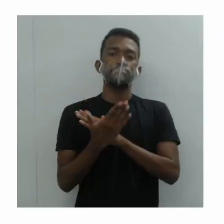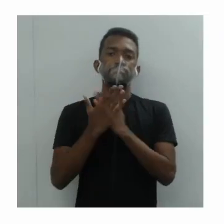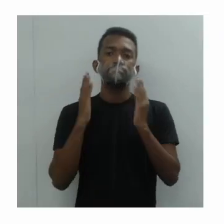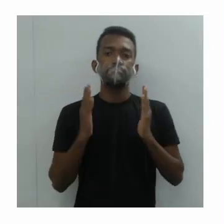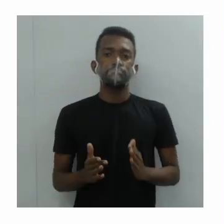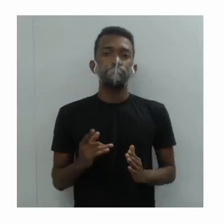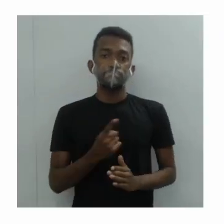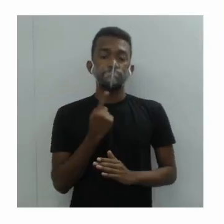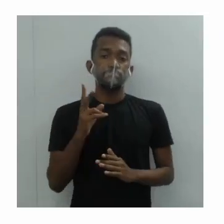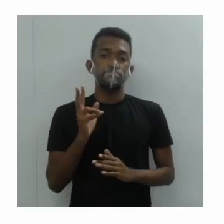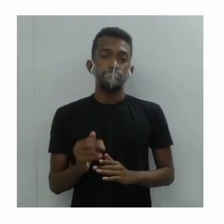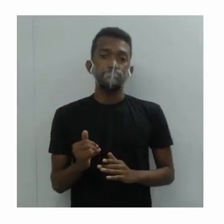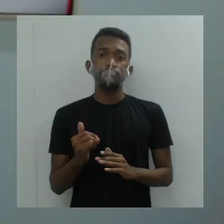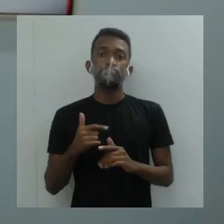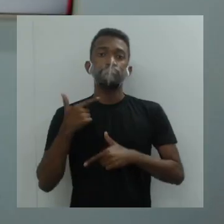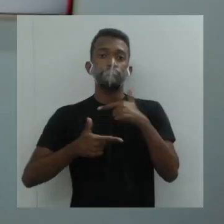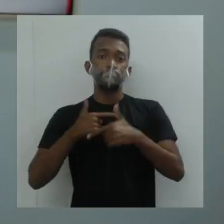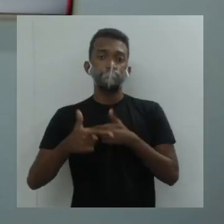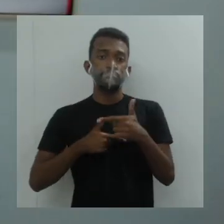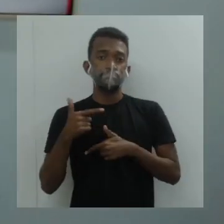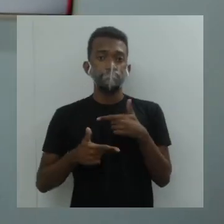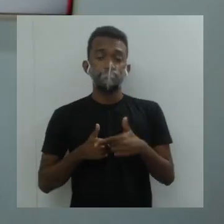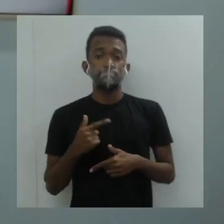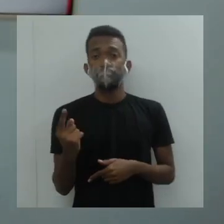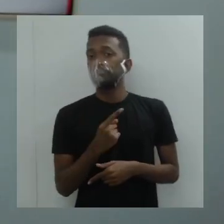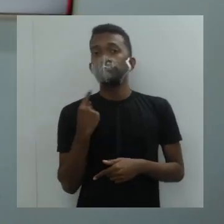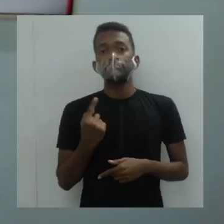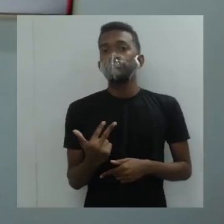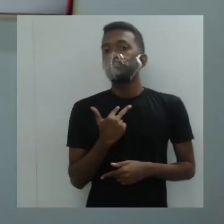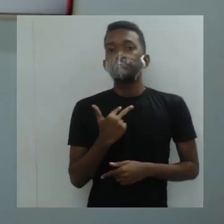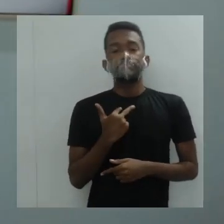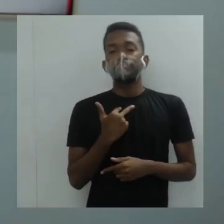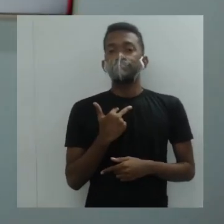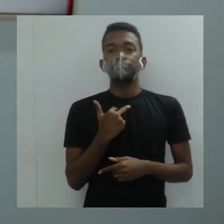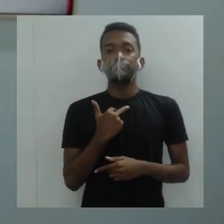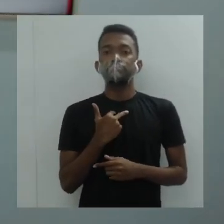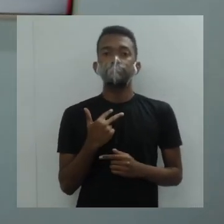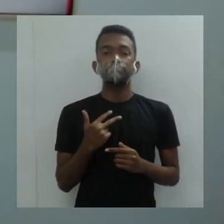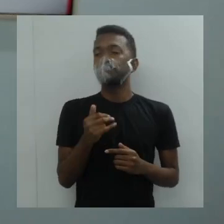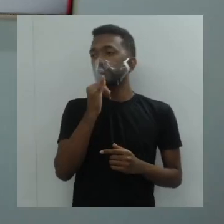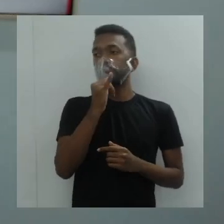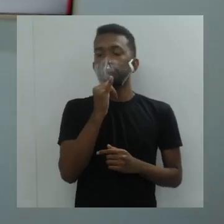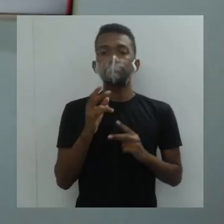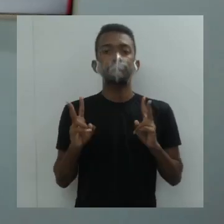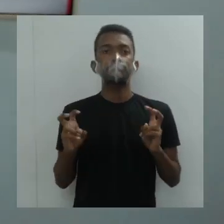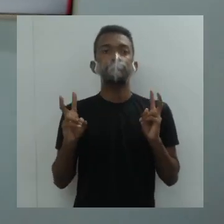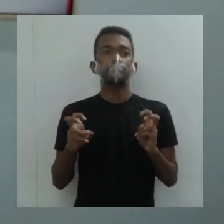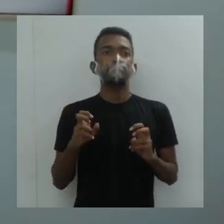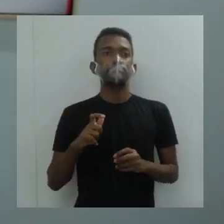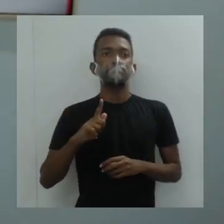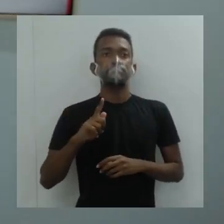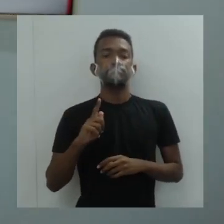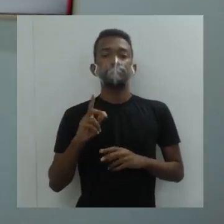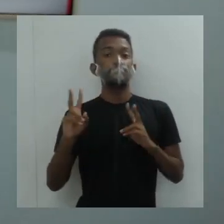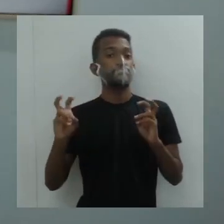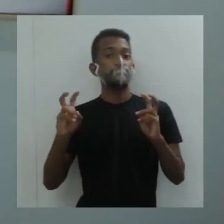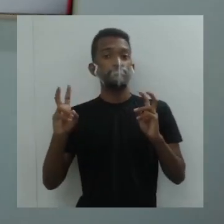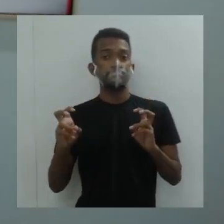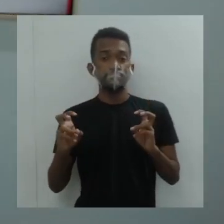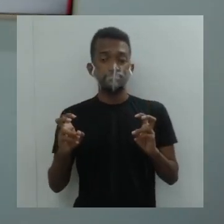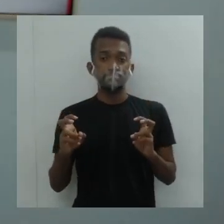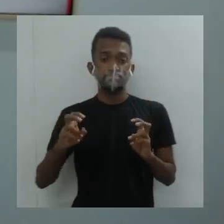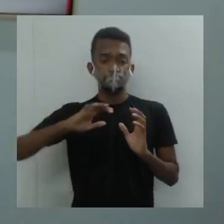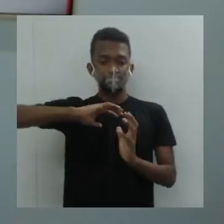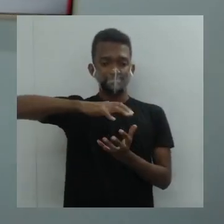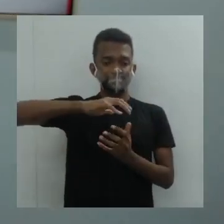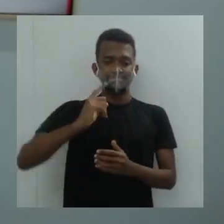nós vamos trabalhar e nós não podemos, toda vez quando a gente vai falar em geografia, a gente sempre